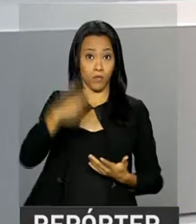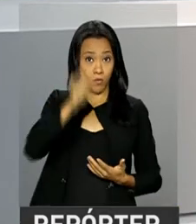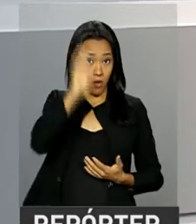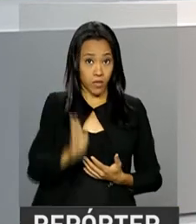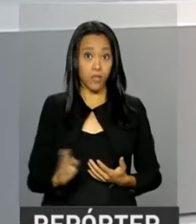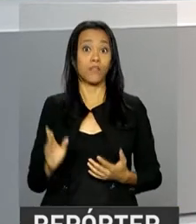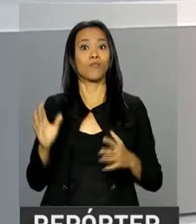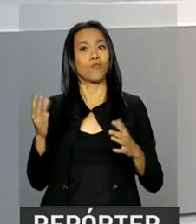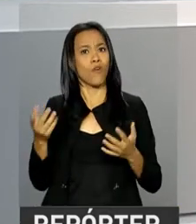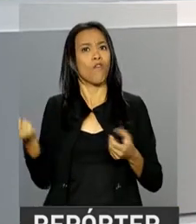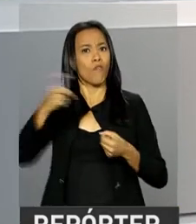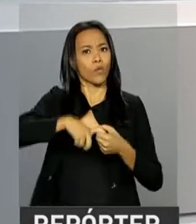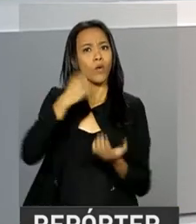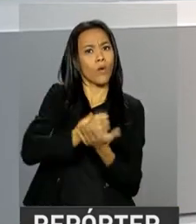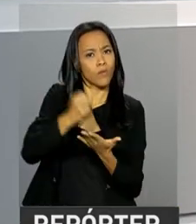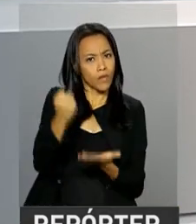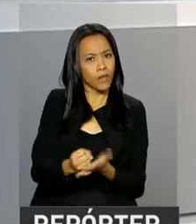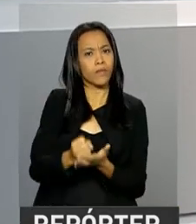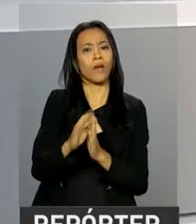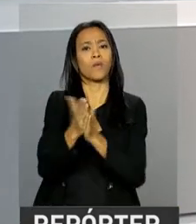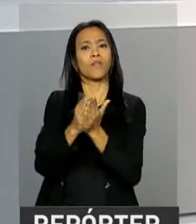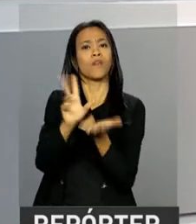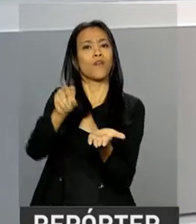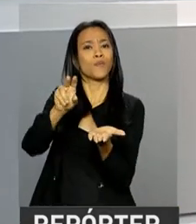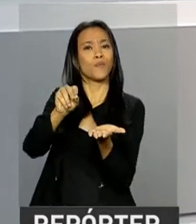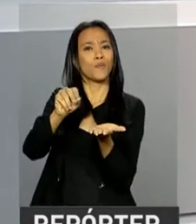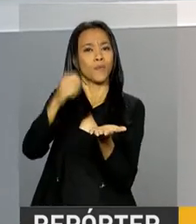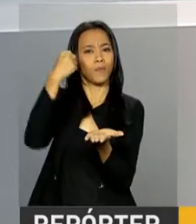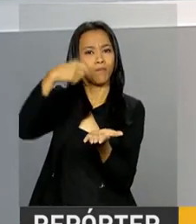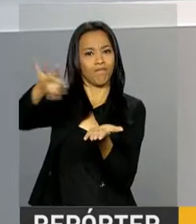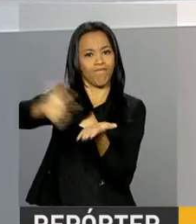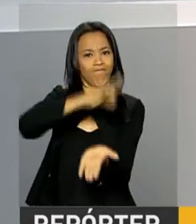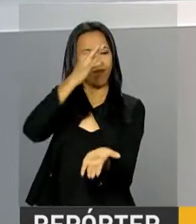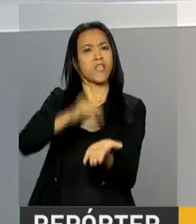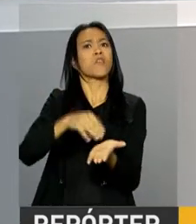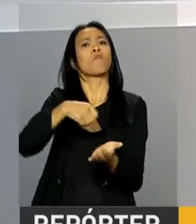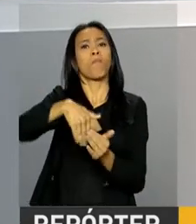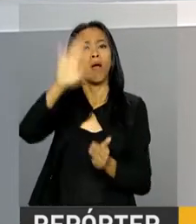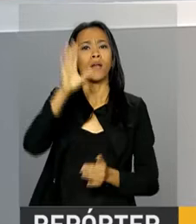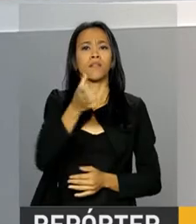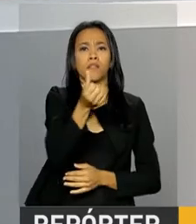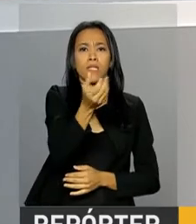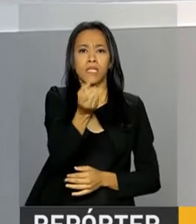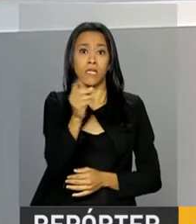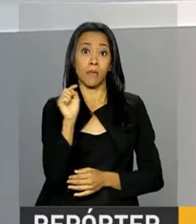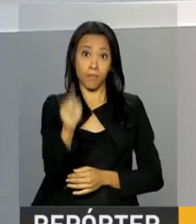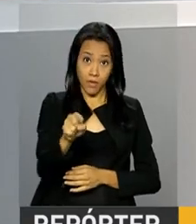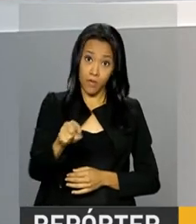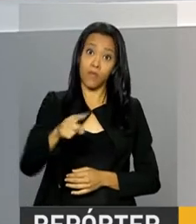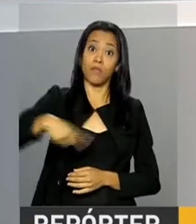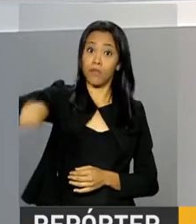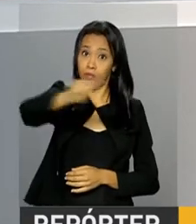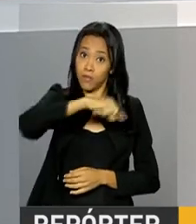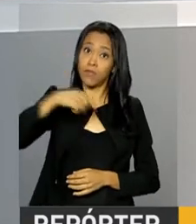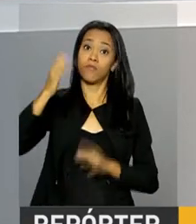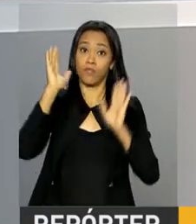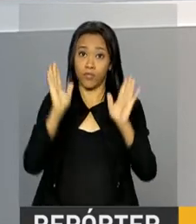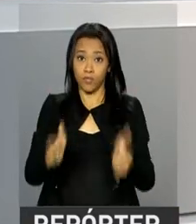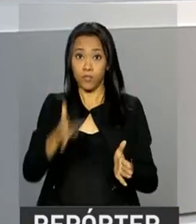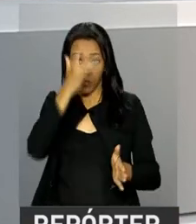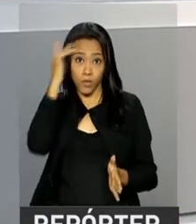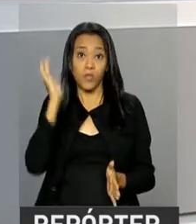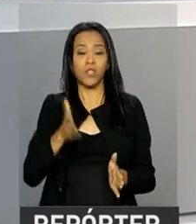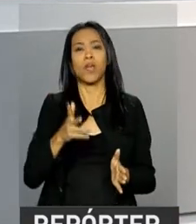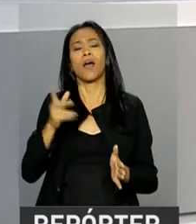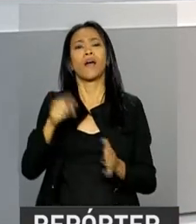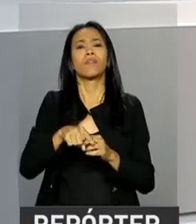voltou a contratar com carteira assinada. Foram quase 60 mil novos postos formais, de acordo com o Cadastro Geral de